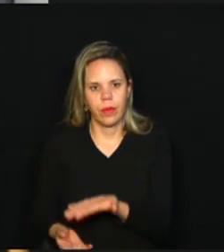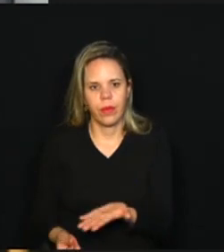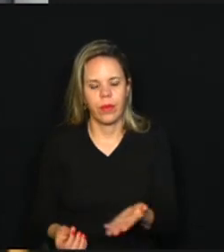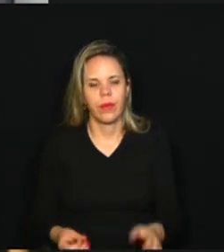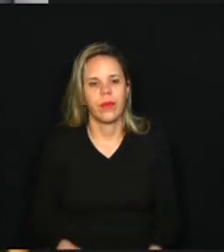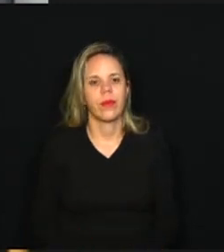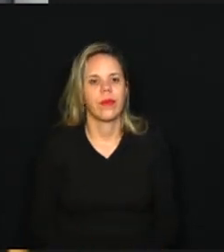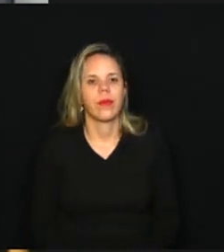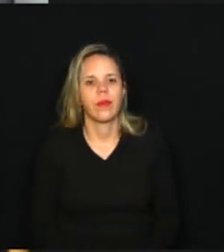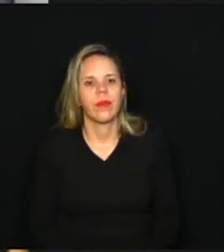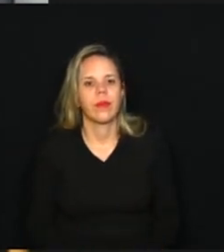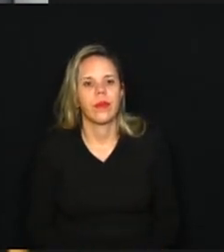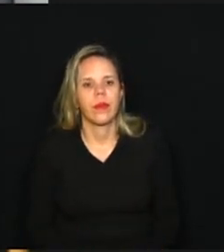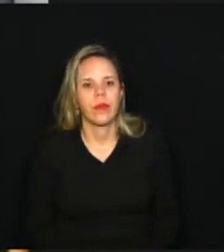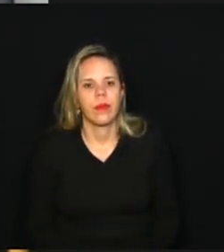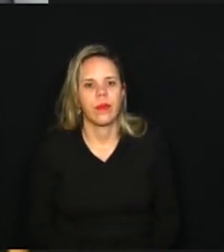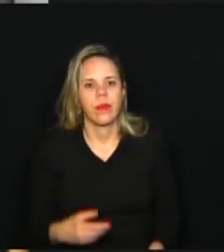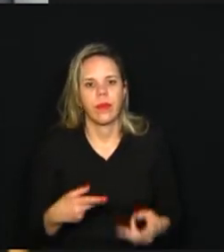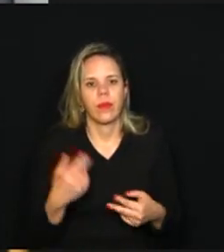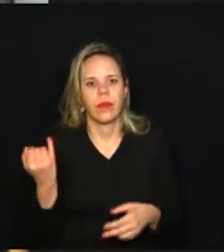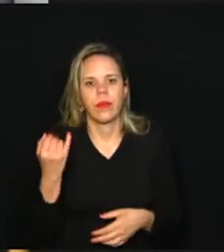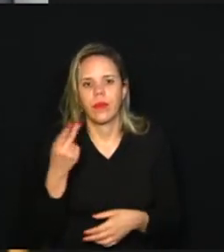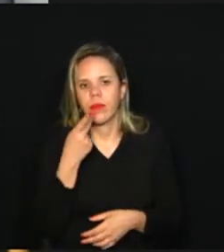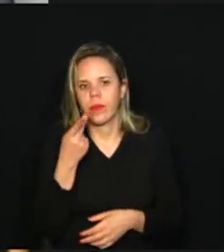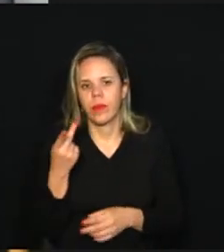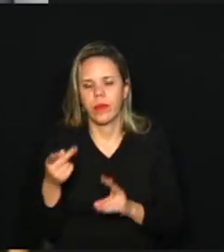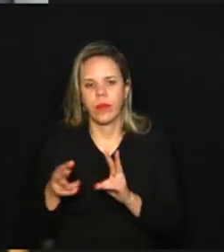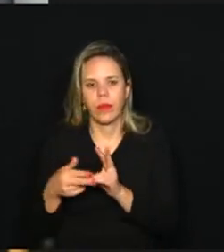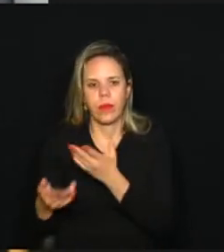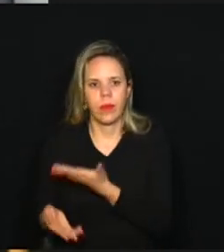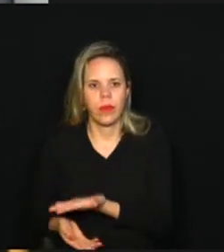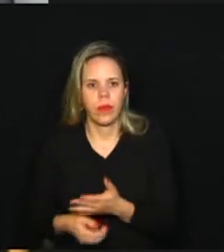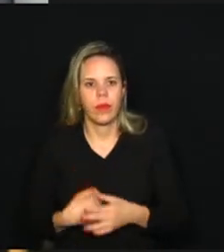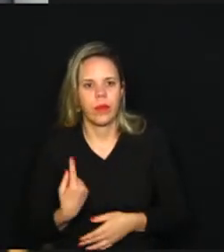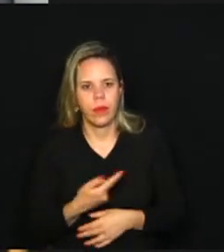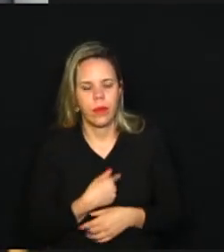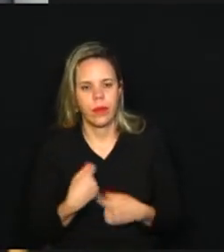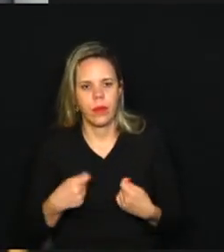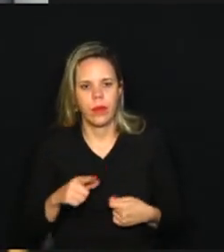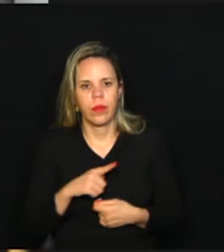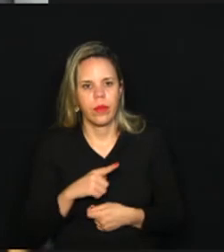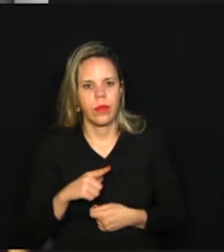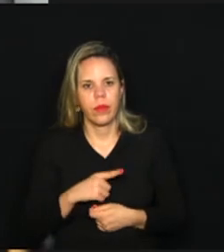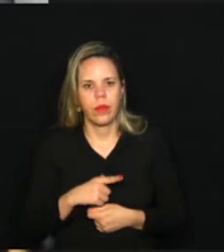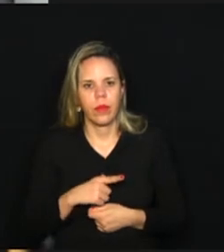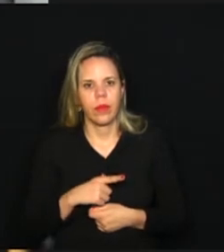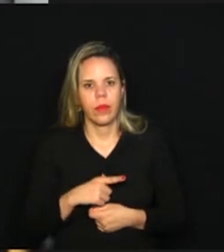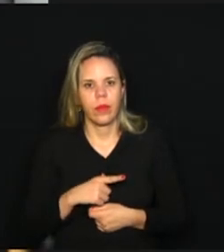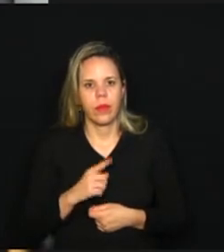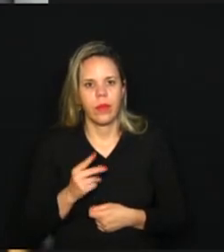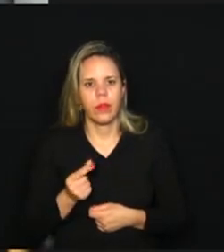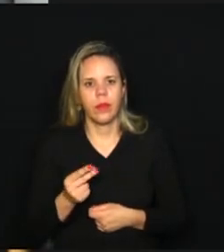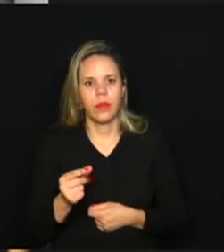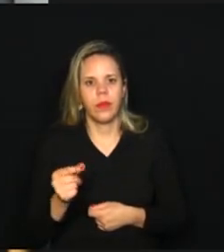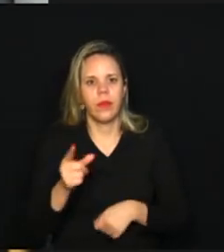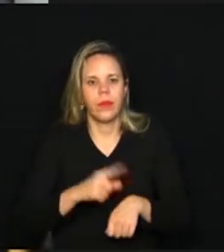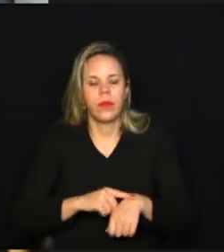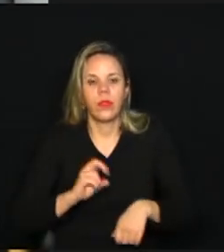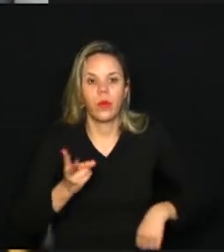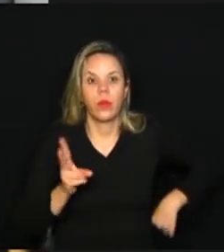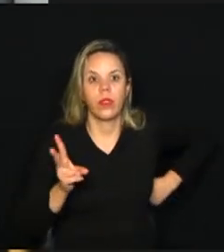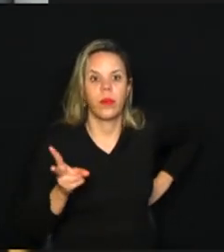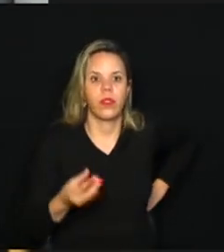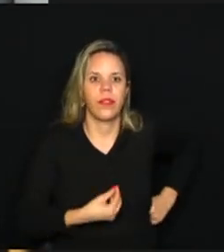Índio. Uma coisa importante que foi dita pelo Índio é que a gente deve ter isso por um longo tempo, se não pelo resto da vida.